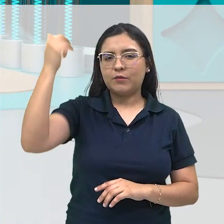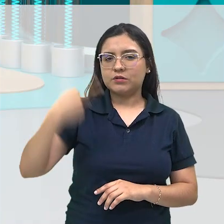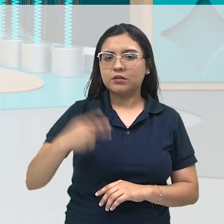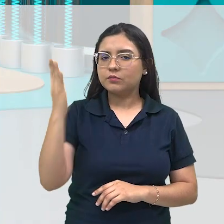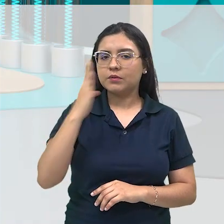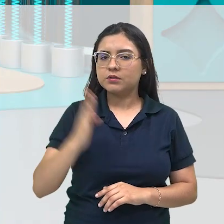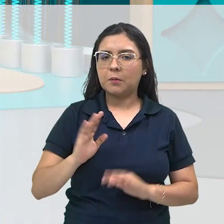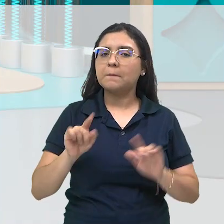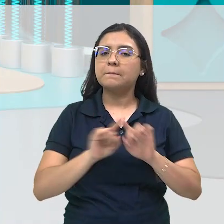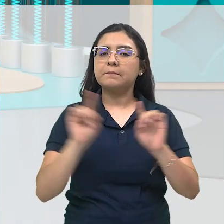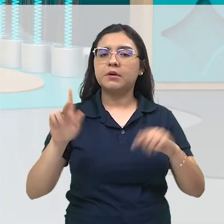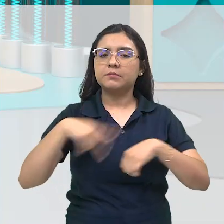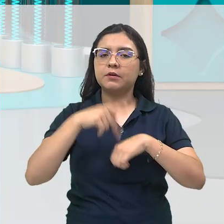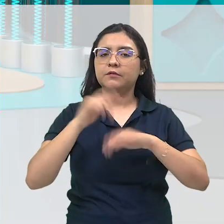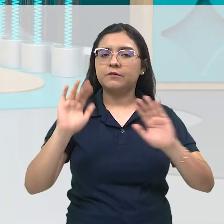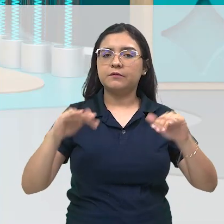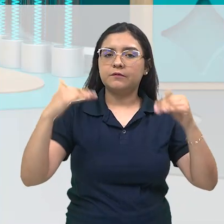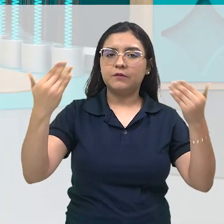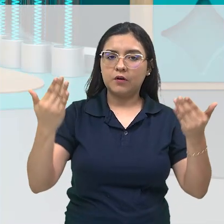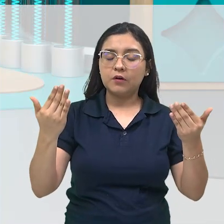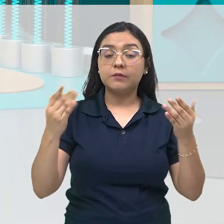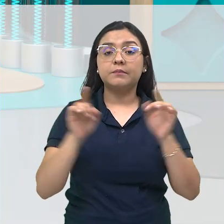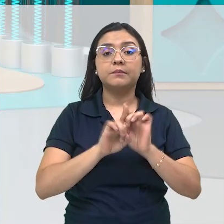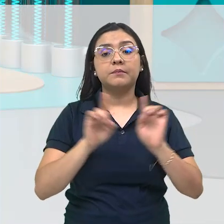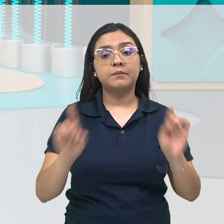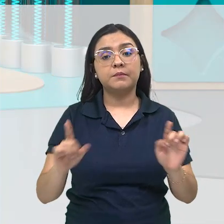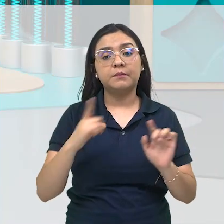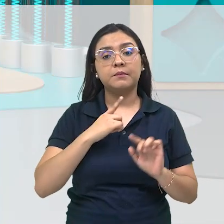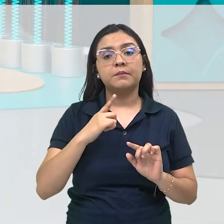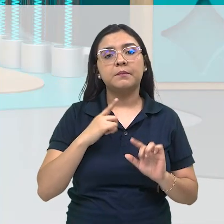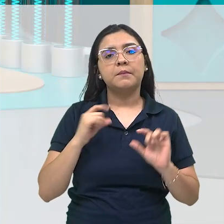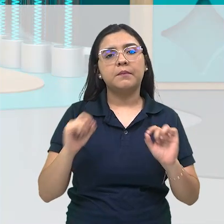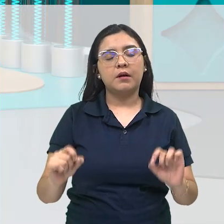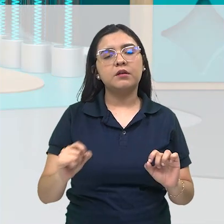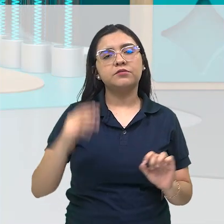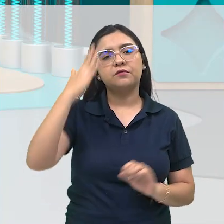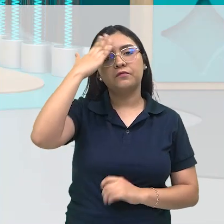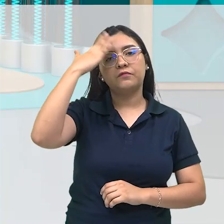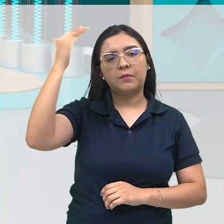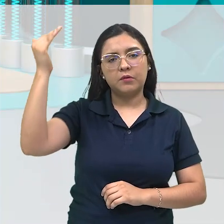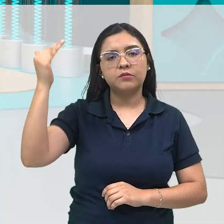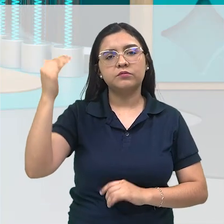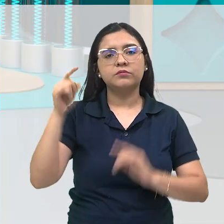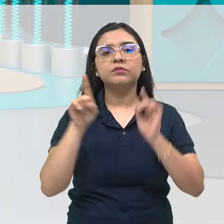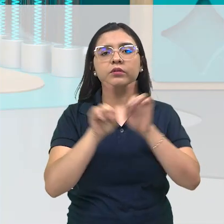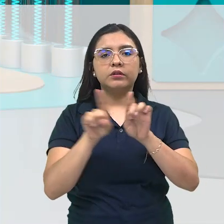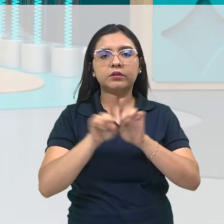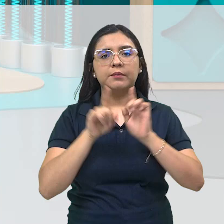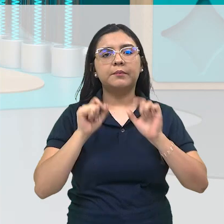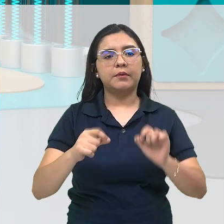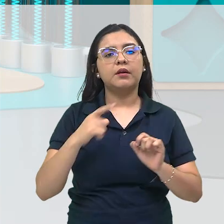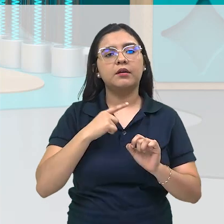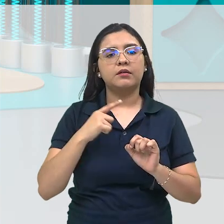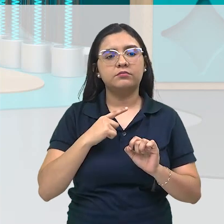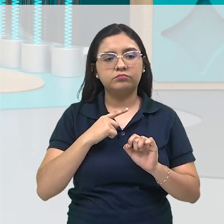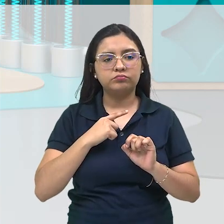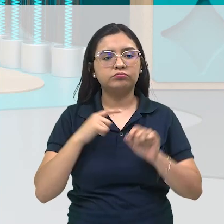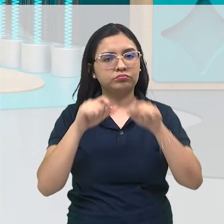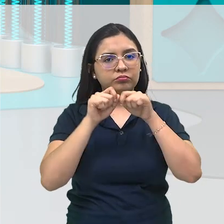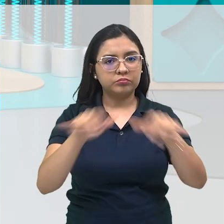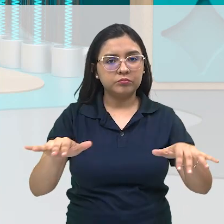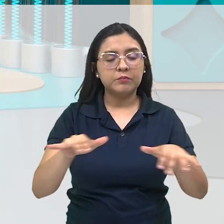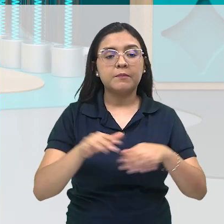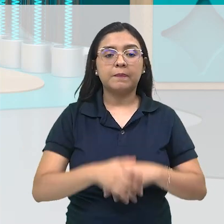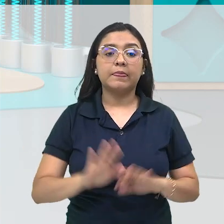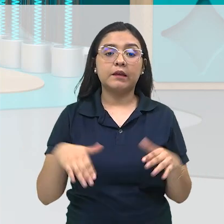no Brasil, mas que vem sendo mais conhecido cada vez mais, né? Vem crescendo cada vez